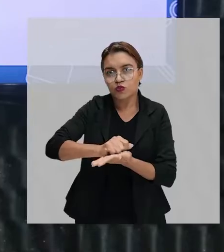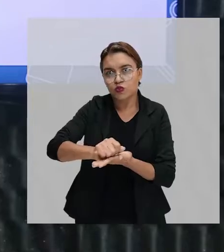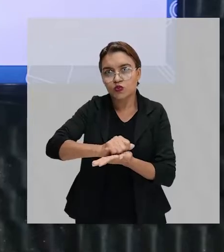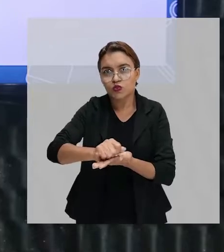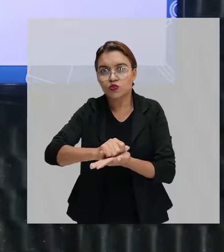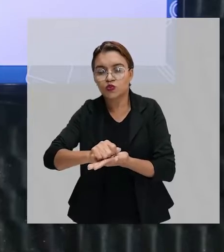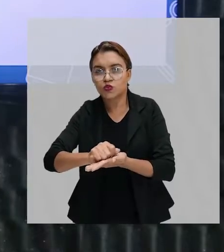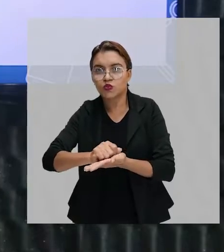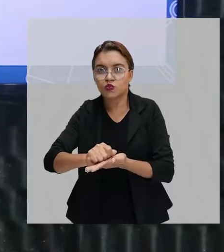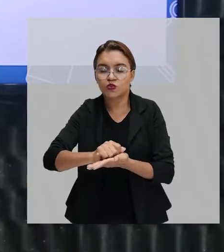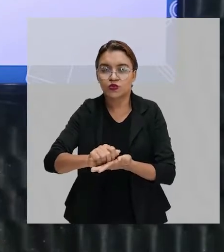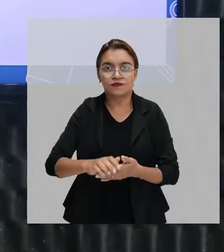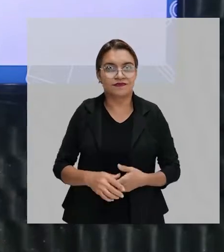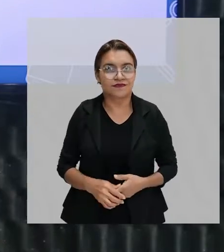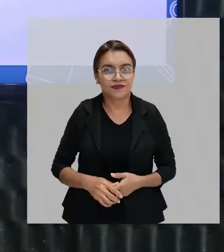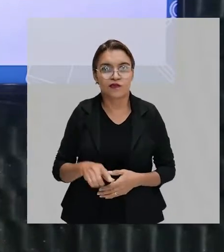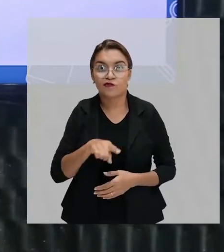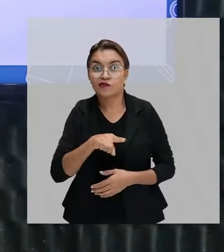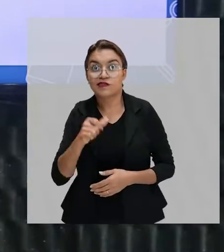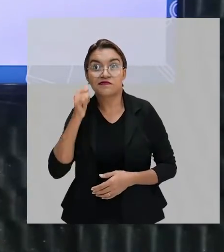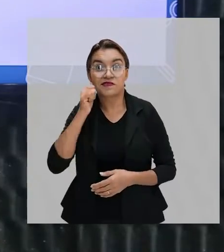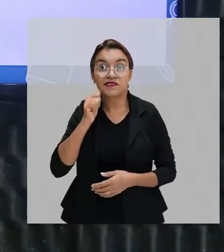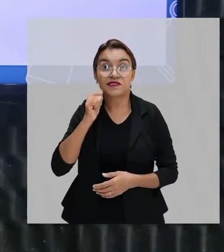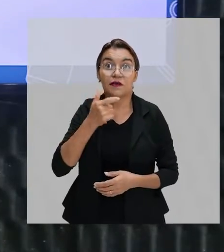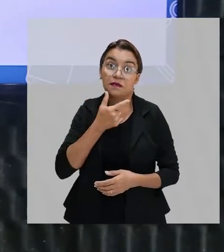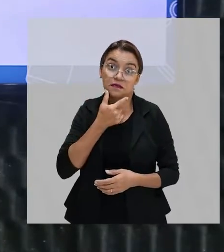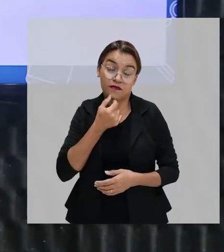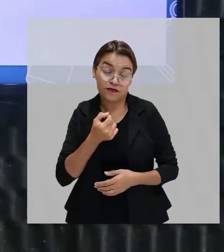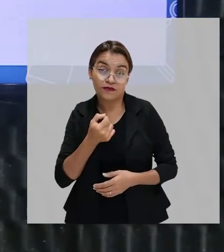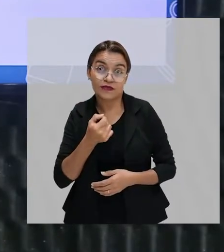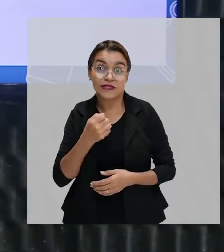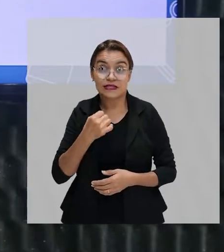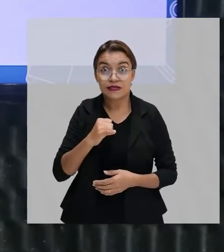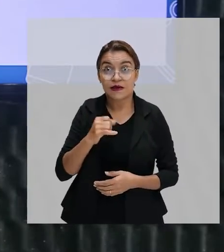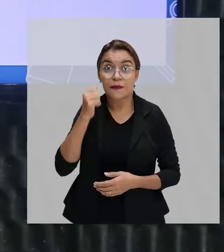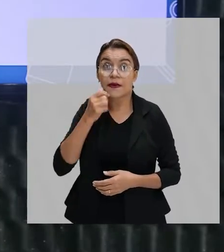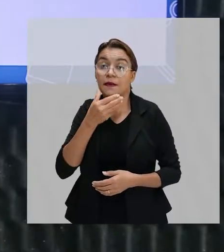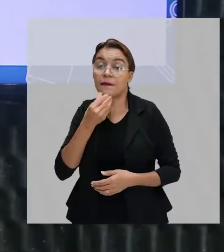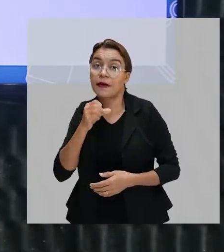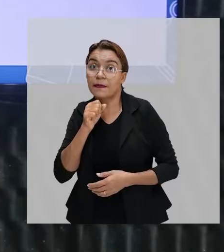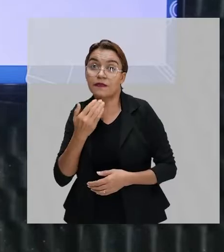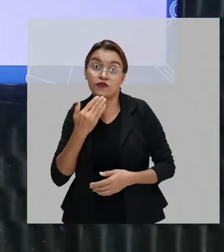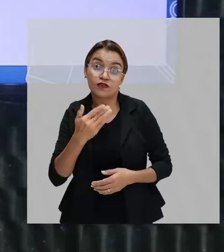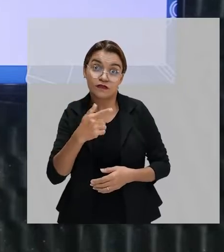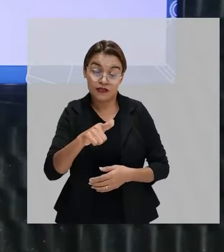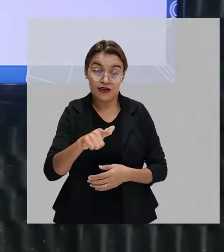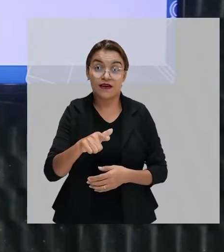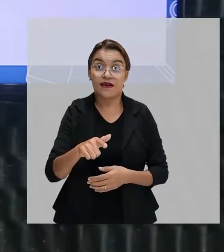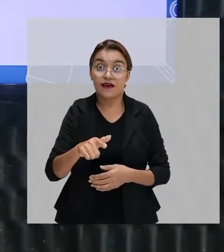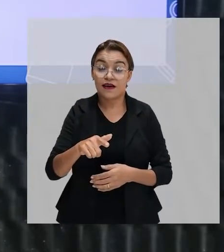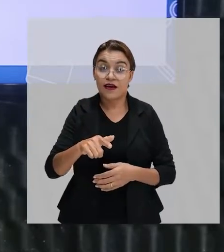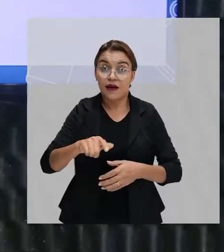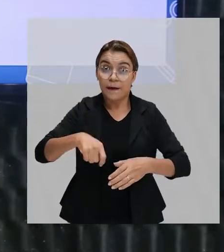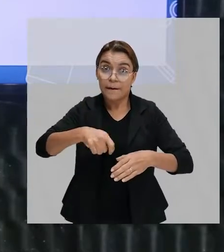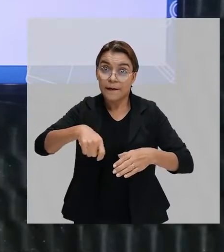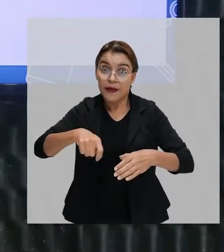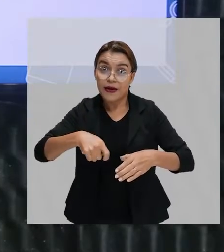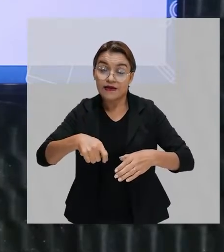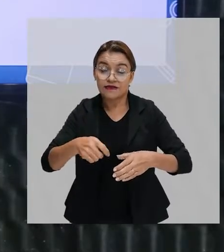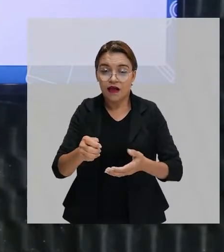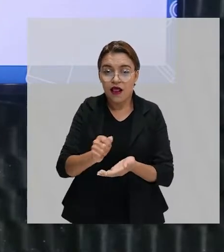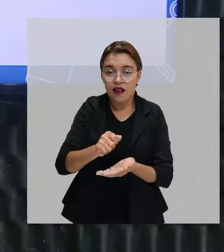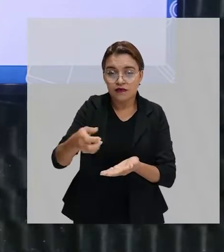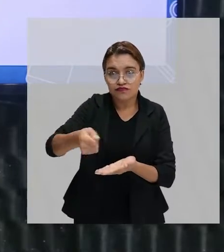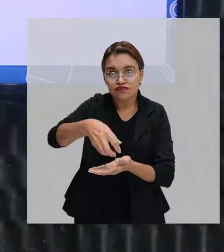vocês não fiquem chateado as meninas ou meninos quando as mães os pais vocês pedirem para vocês lavarem uma louça é uma